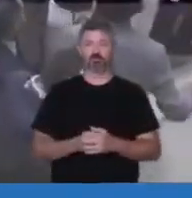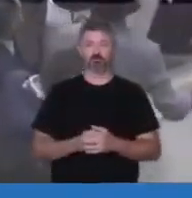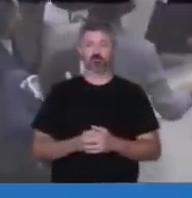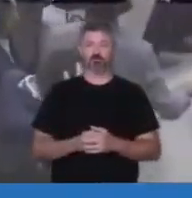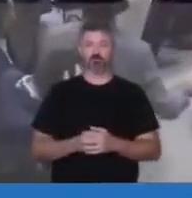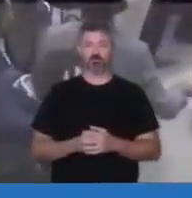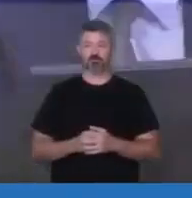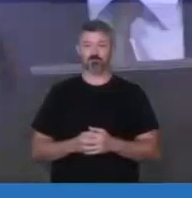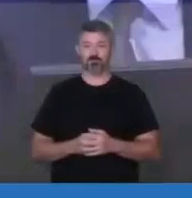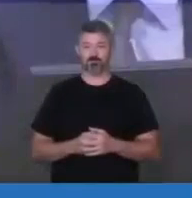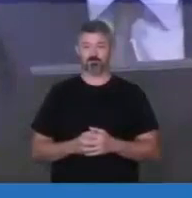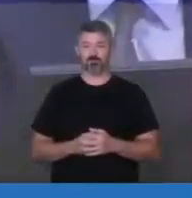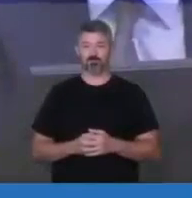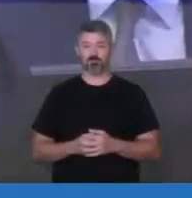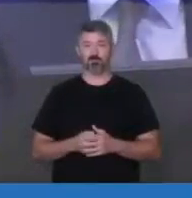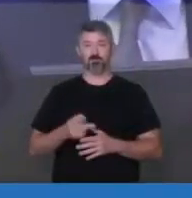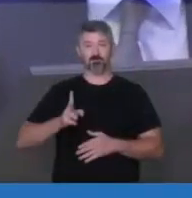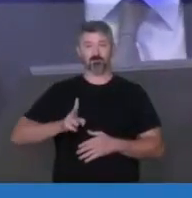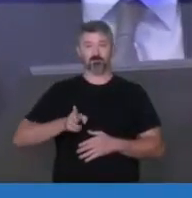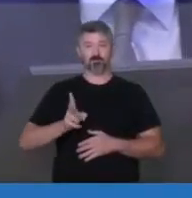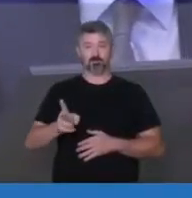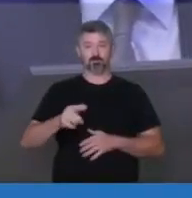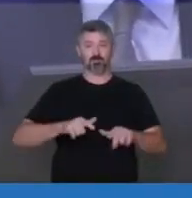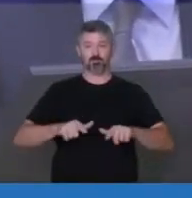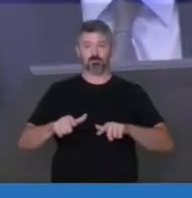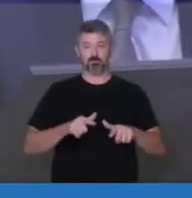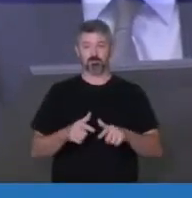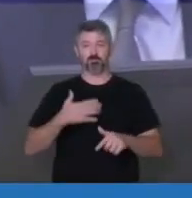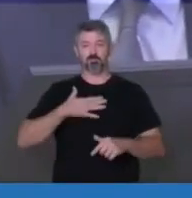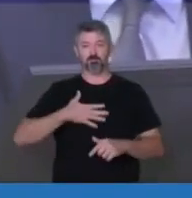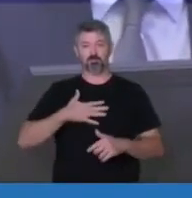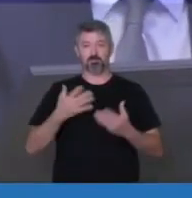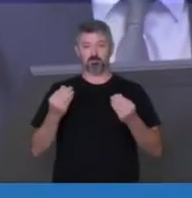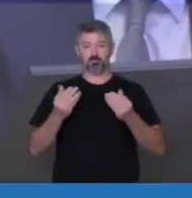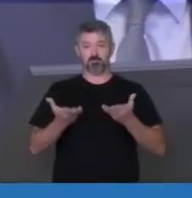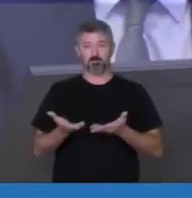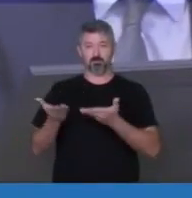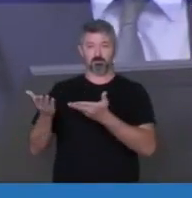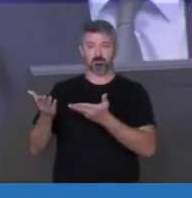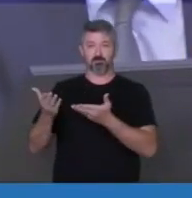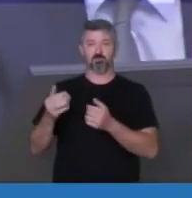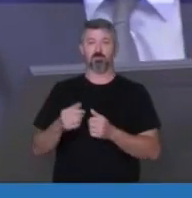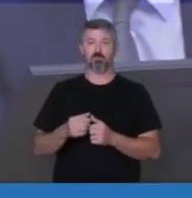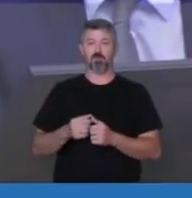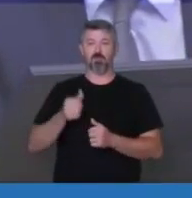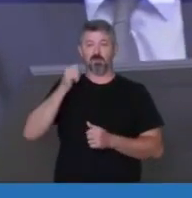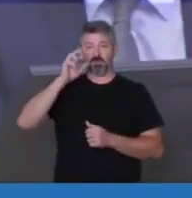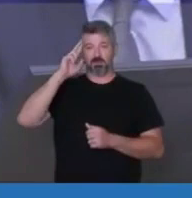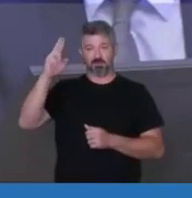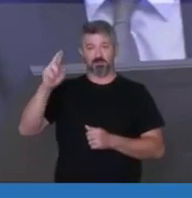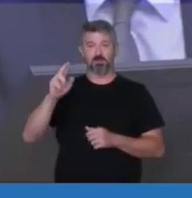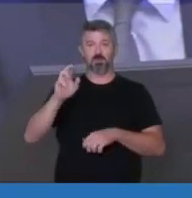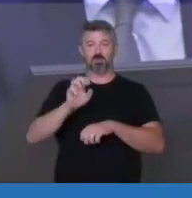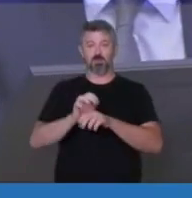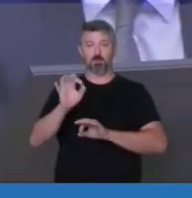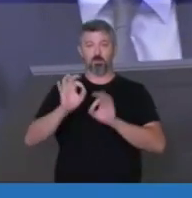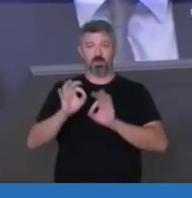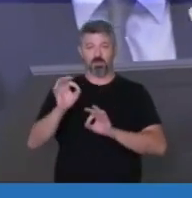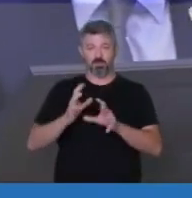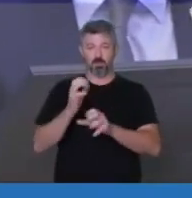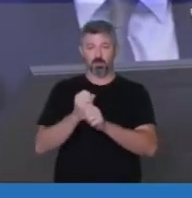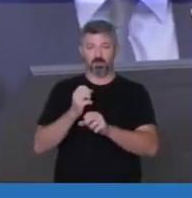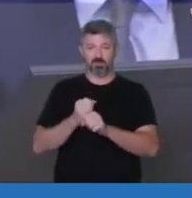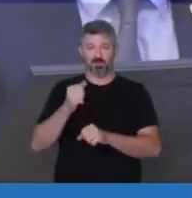hoje é na Hungria de 27 então o Brasil pode ter de 28 mas esse estudo do ipé é considerado inclusive otimista por muitos